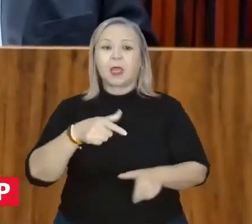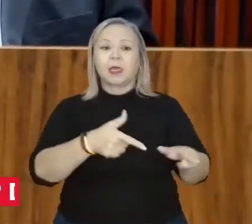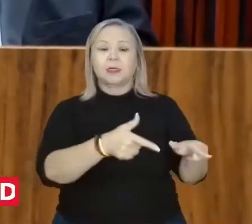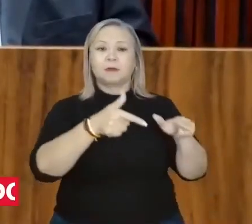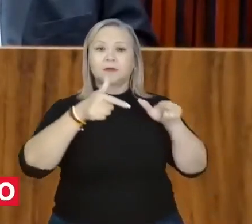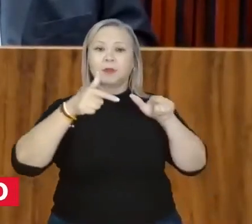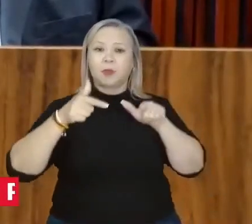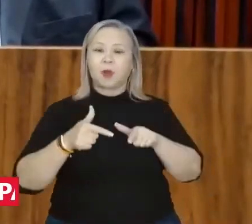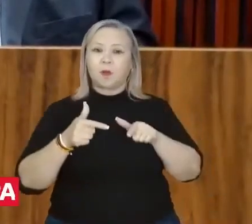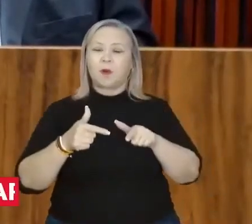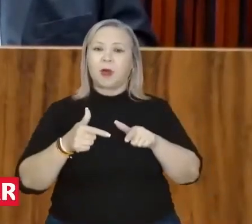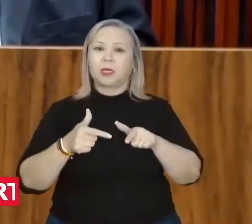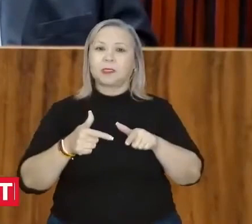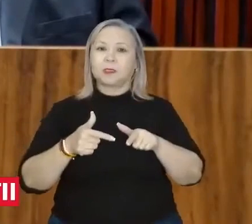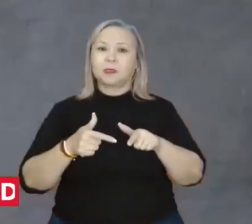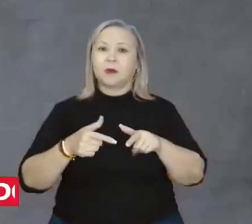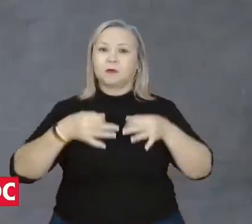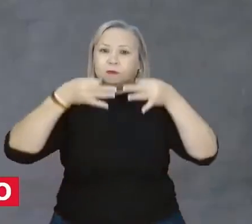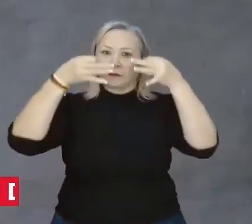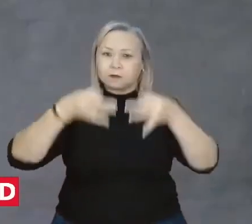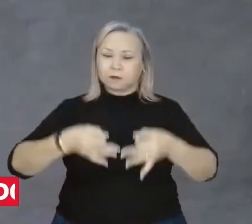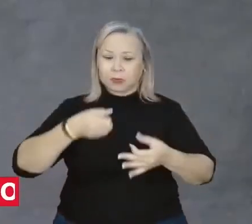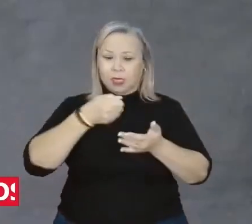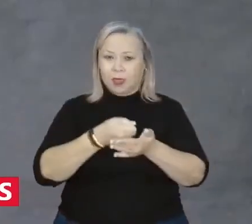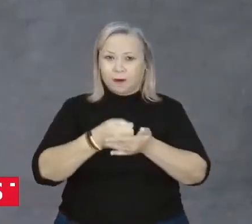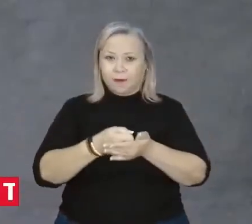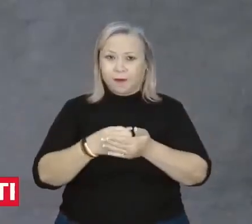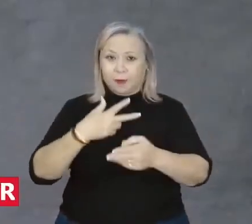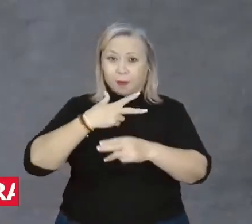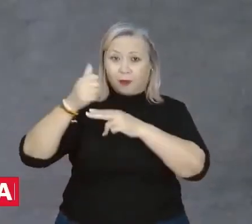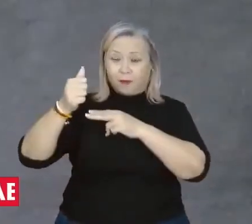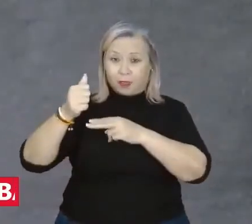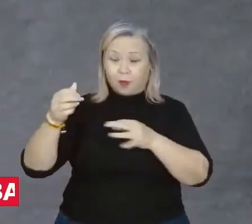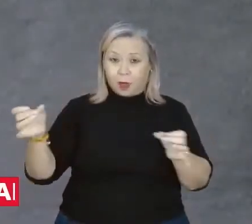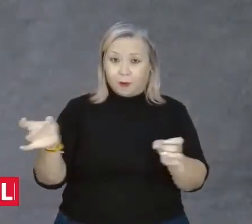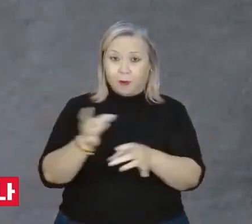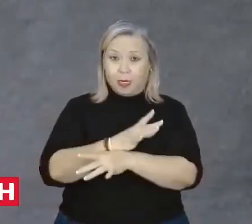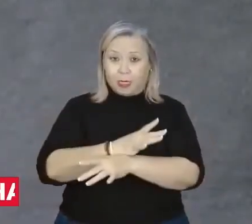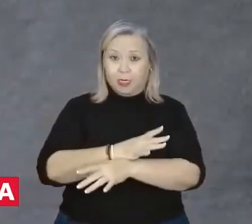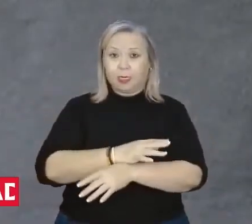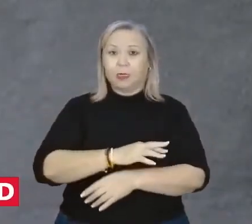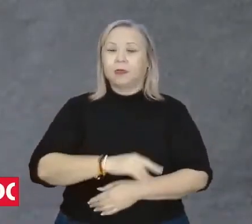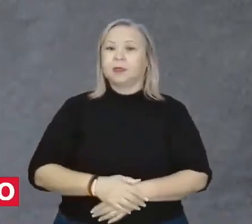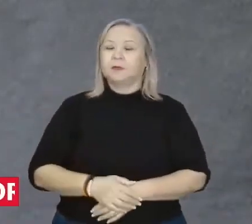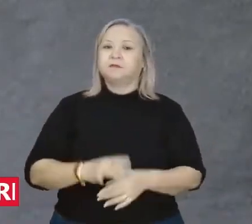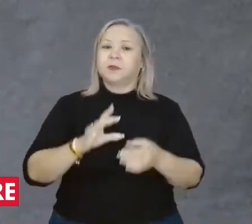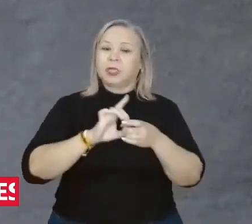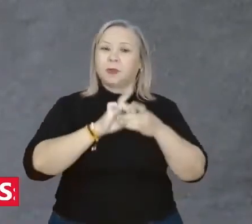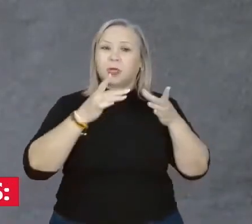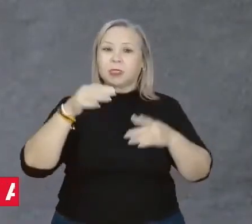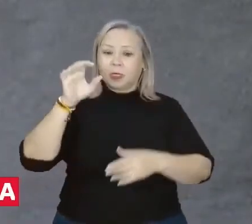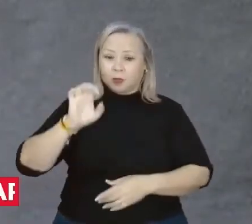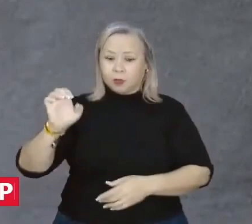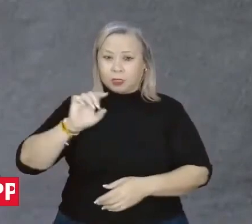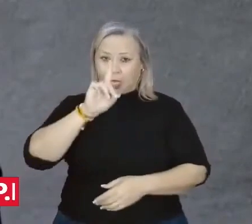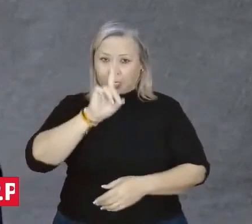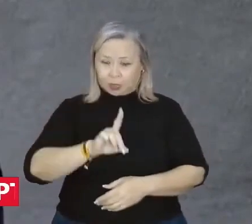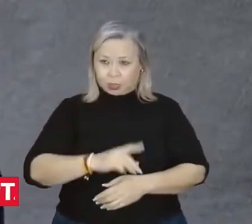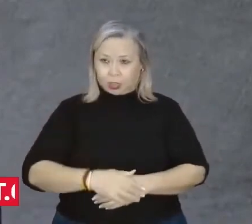diplomação atesta a vitória plena, incontestável da democracia e do Estado de